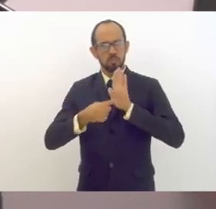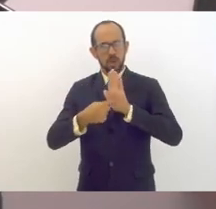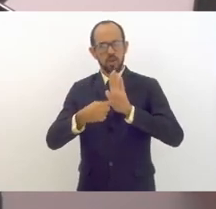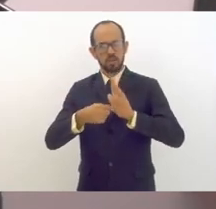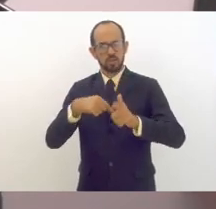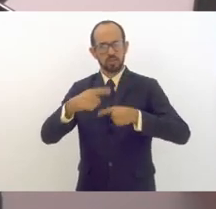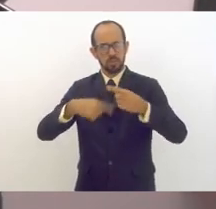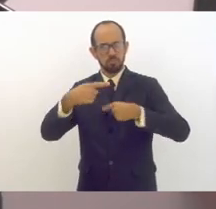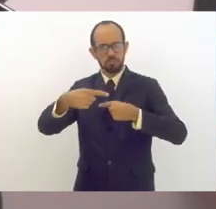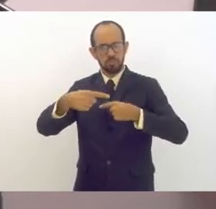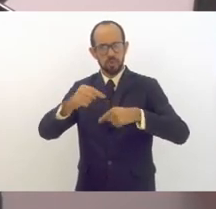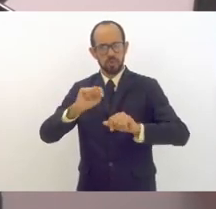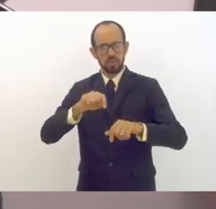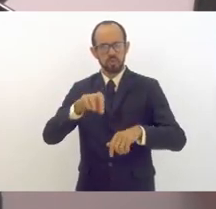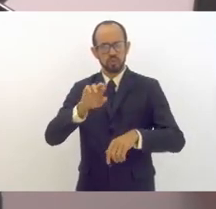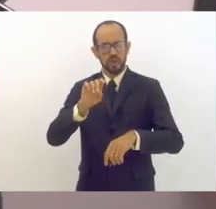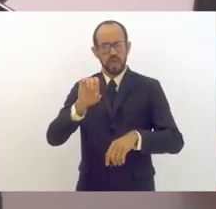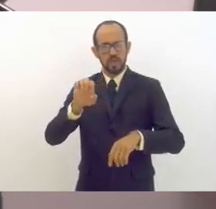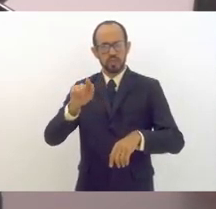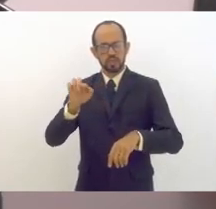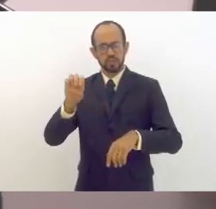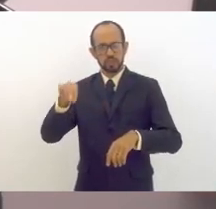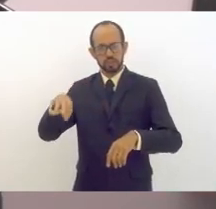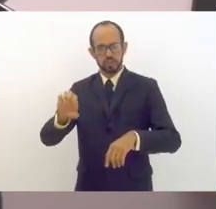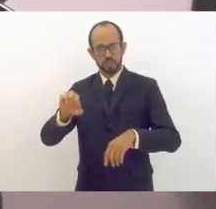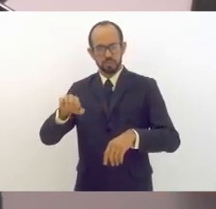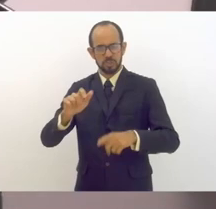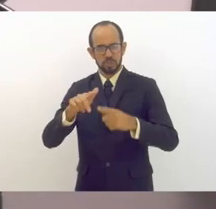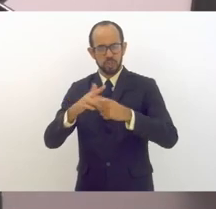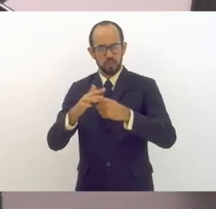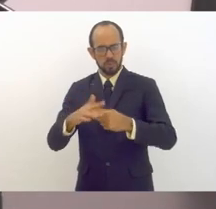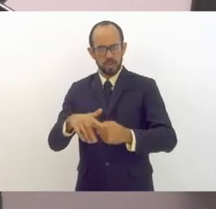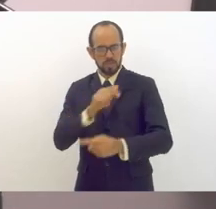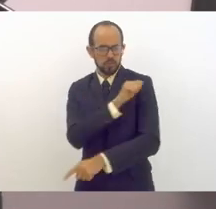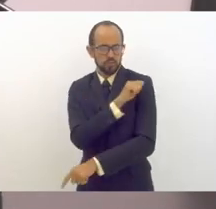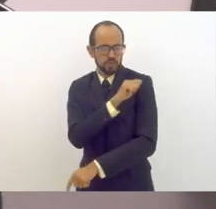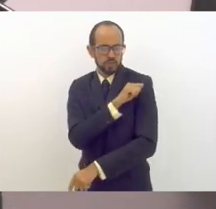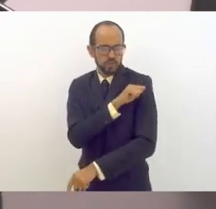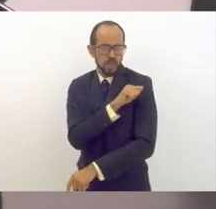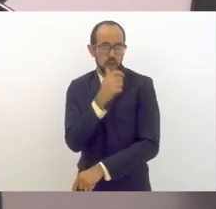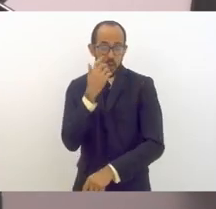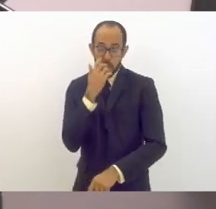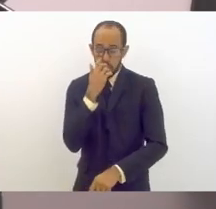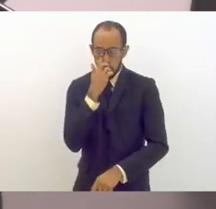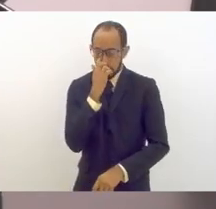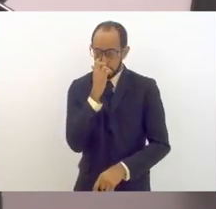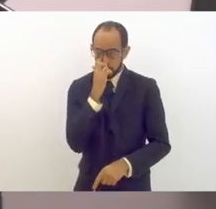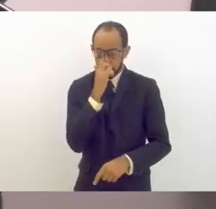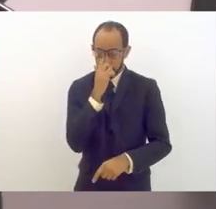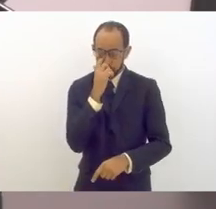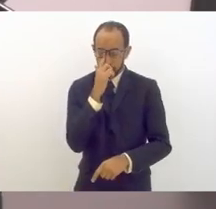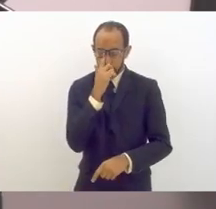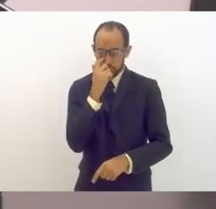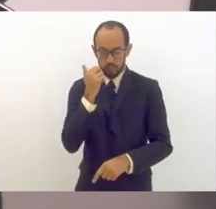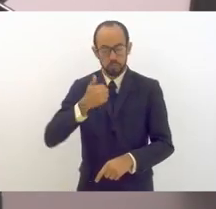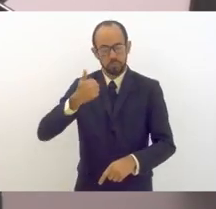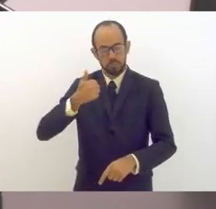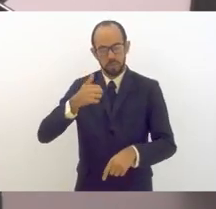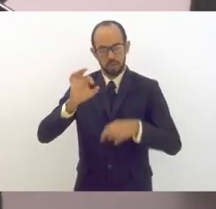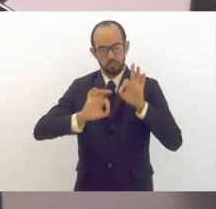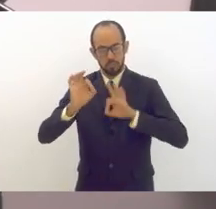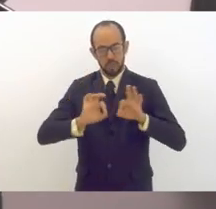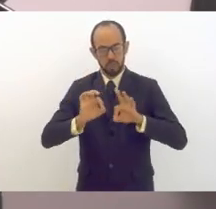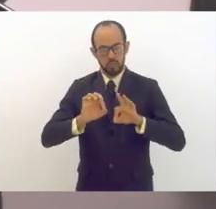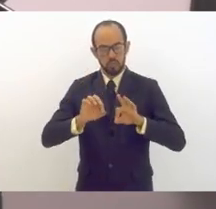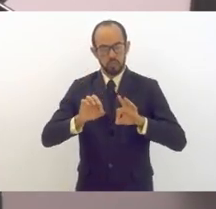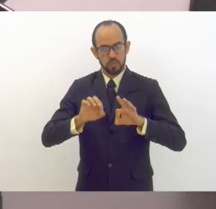à homologação do regime de recuperação fiscal há alguns anos atrás, né, do primeiro plano de recuperação fiscal do Estado. Então, é bem